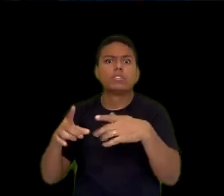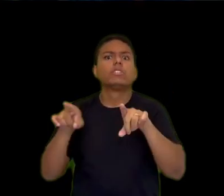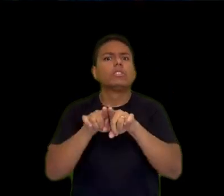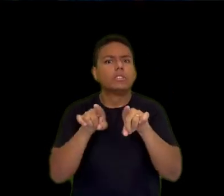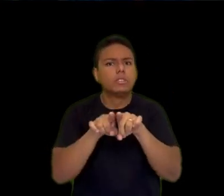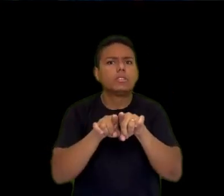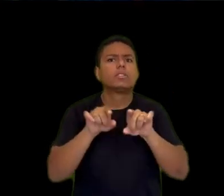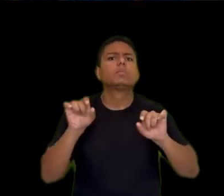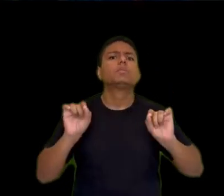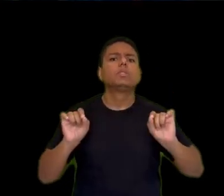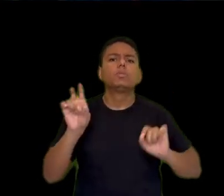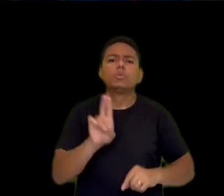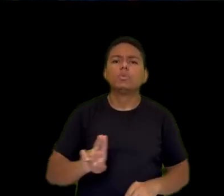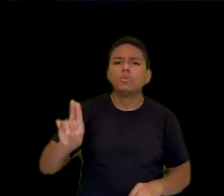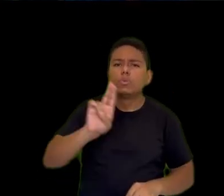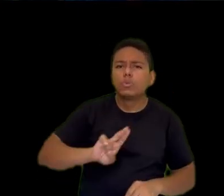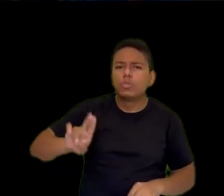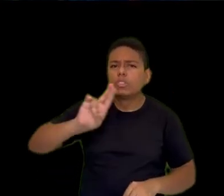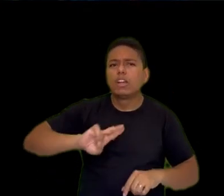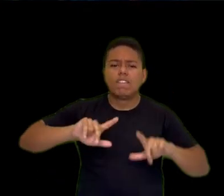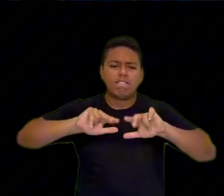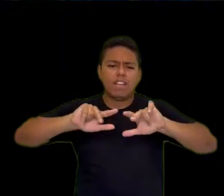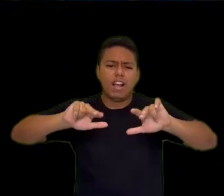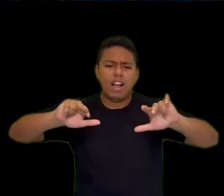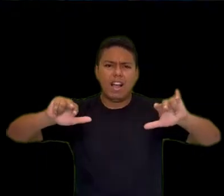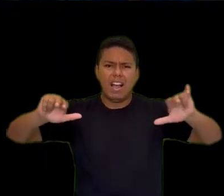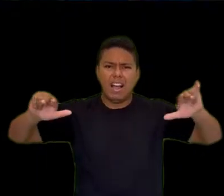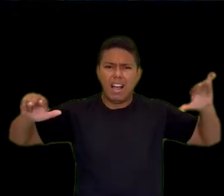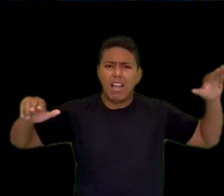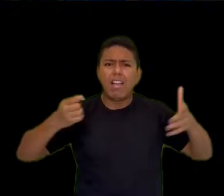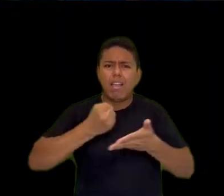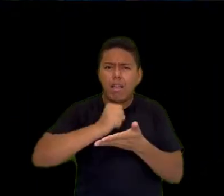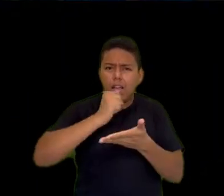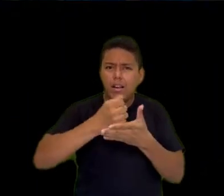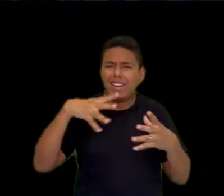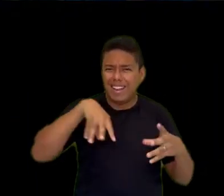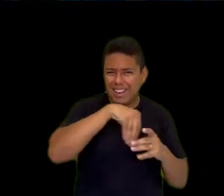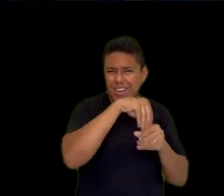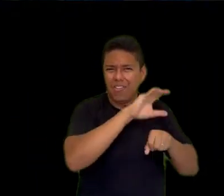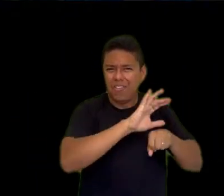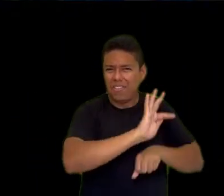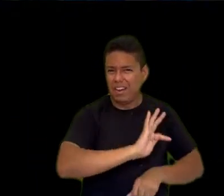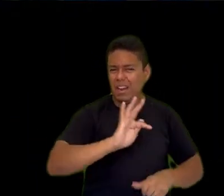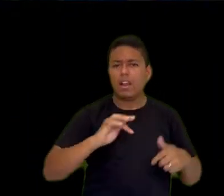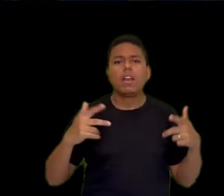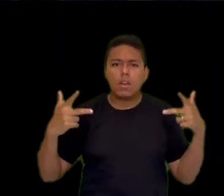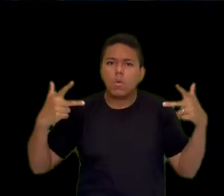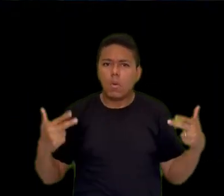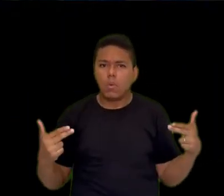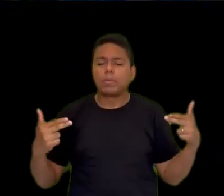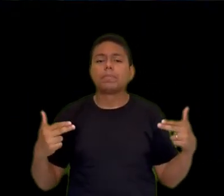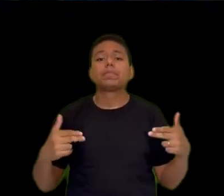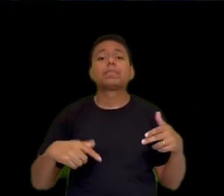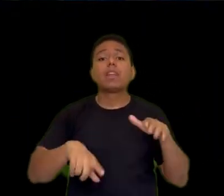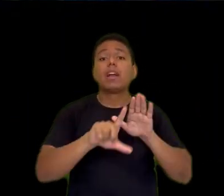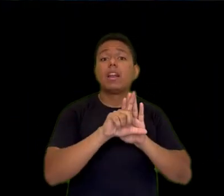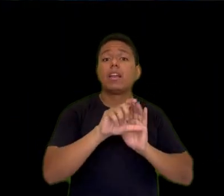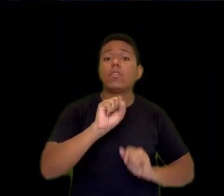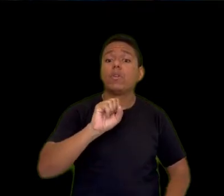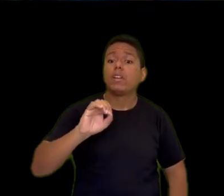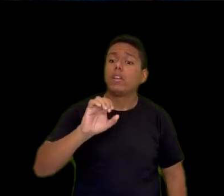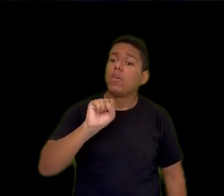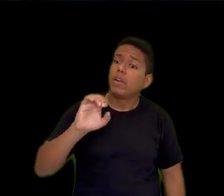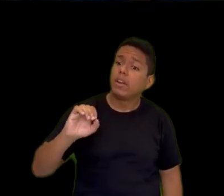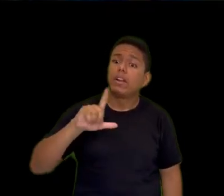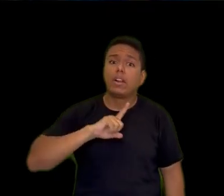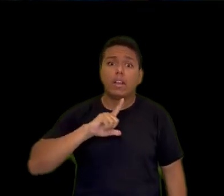na Constituição Federal. E na Lei 8080 é onde vem a primeira definição, né,